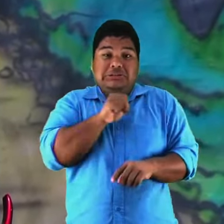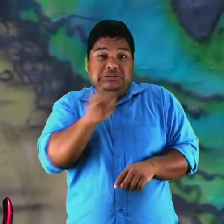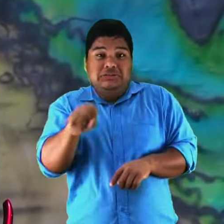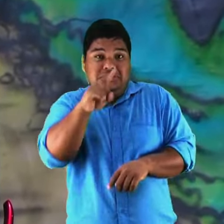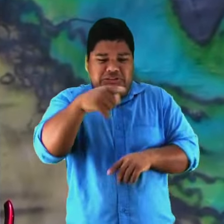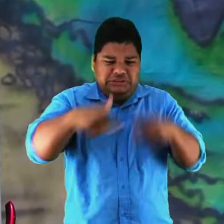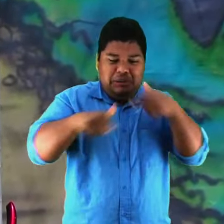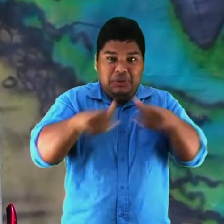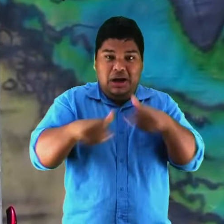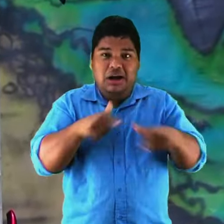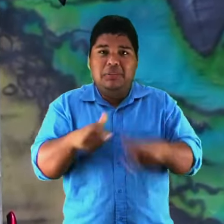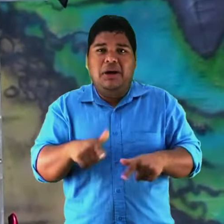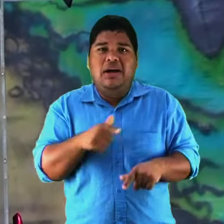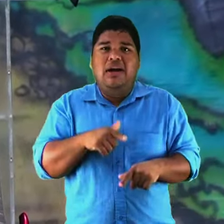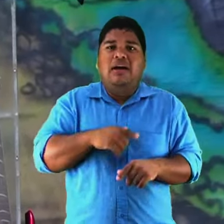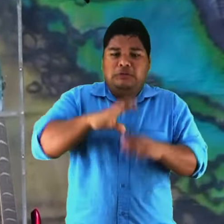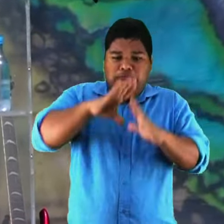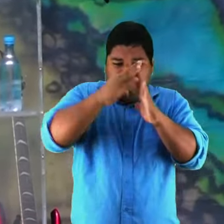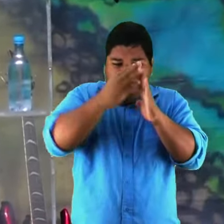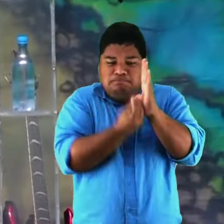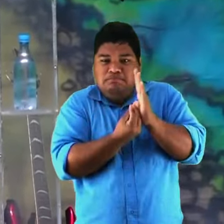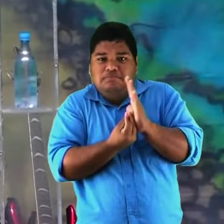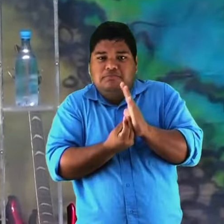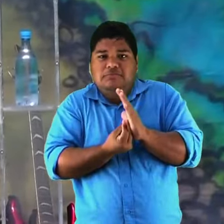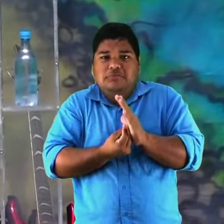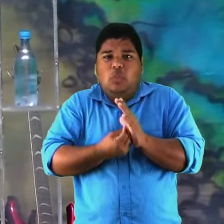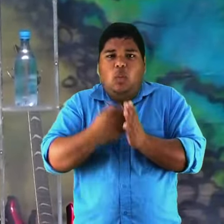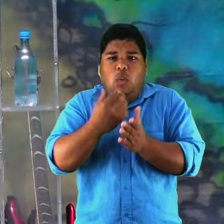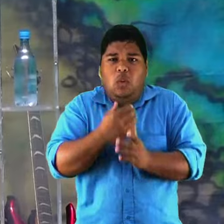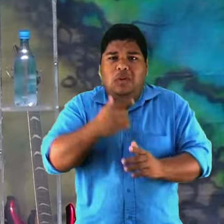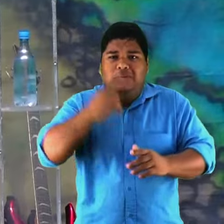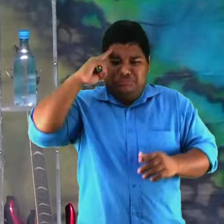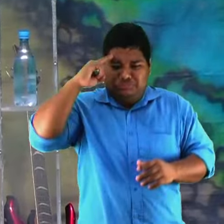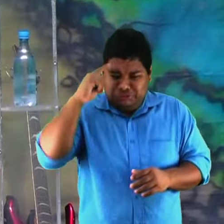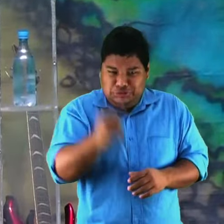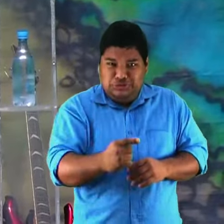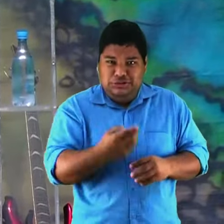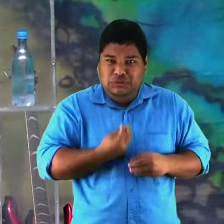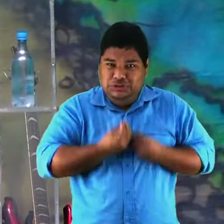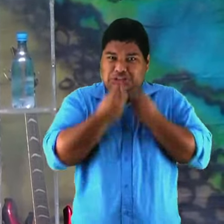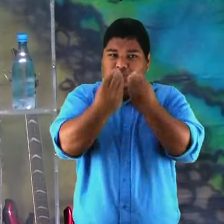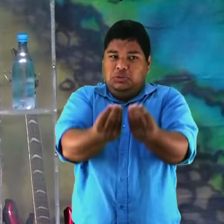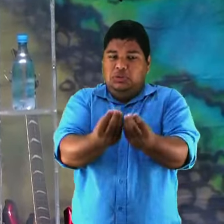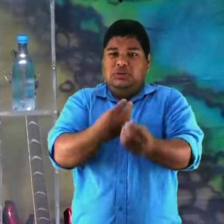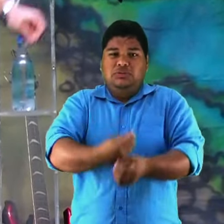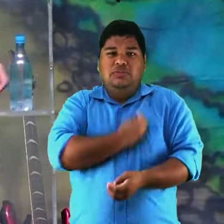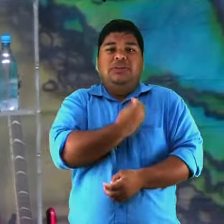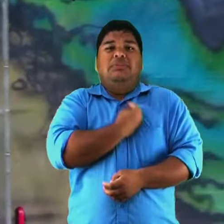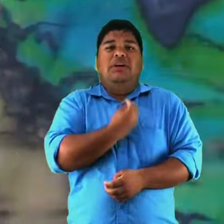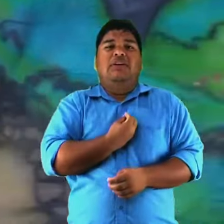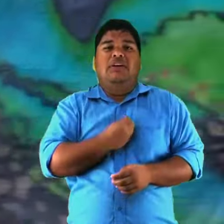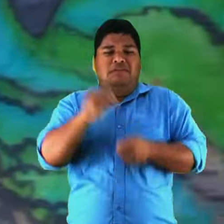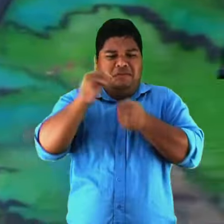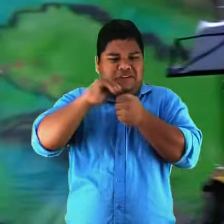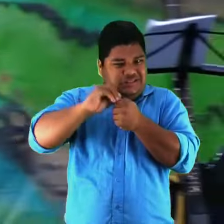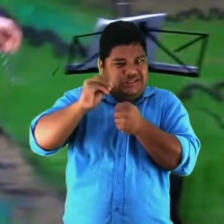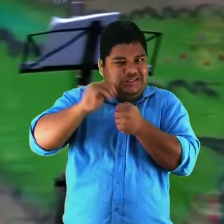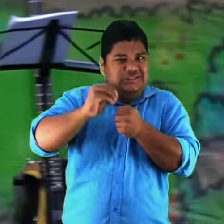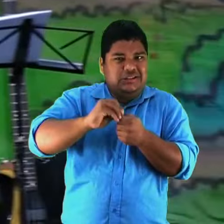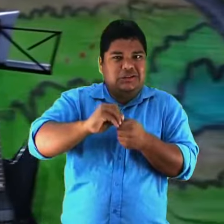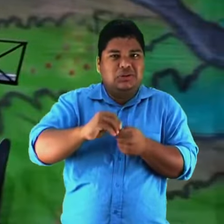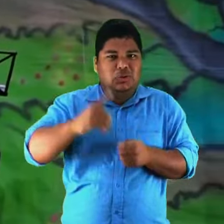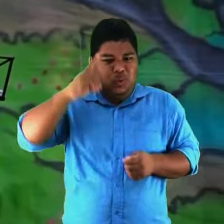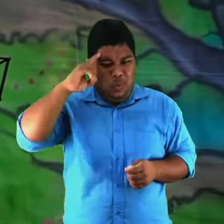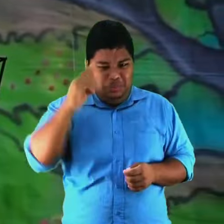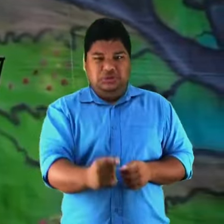para que a igreja funcione, você está cumprindo a sua missão. Se você doa a sua vida para que isso aqui funcione, está cumprindo a sua missão, porque